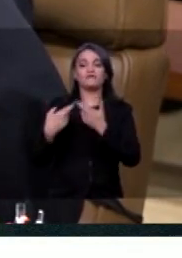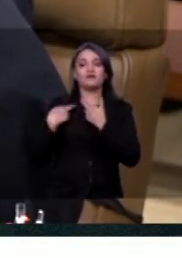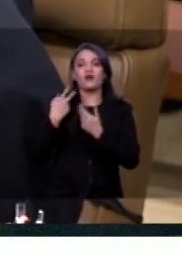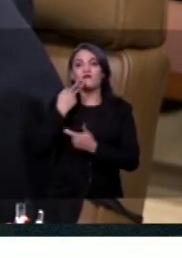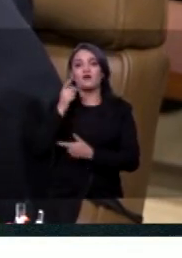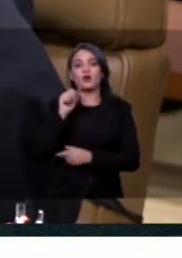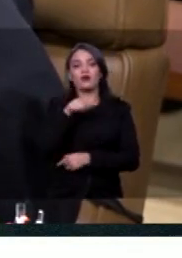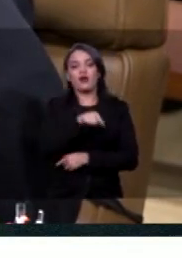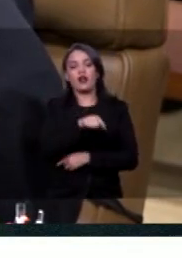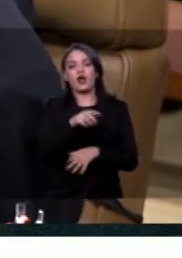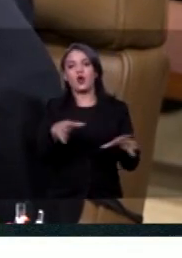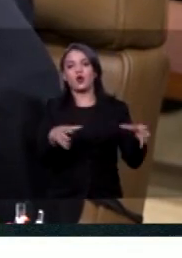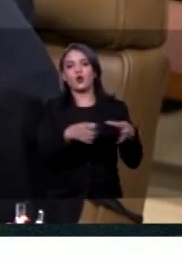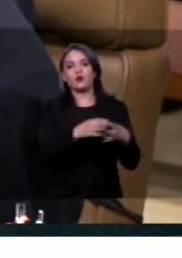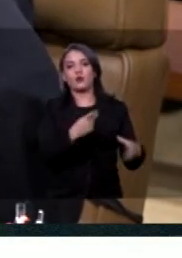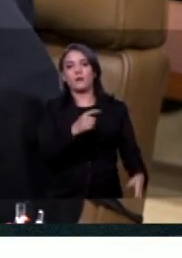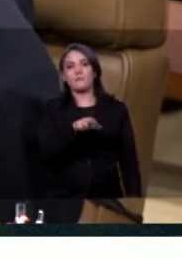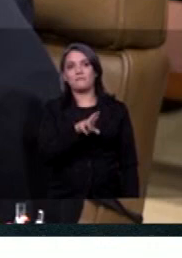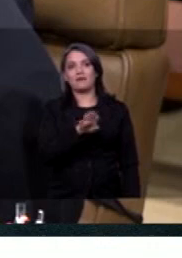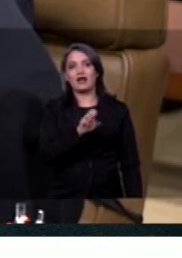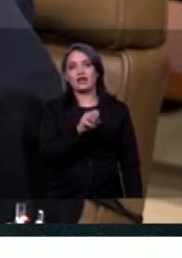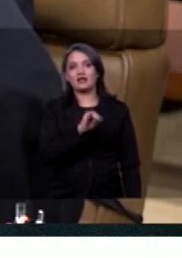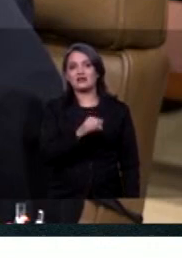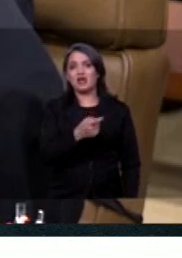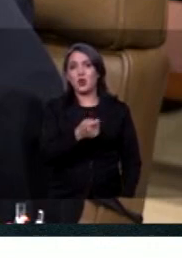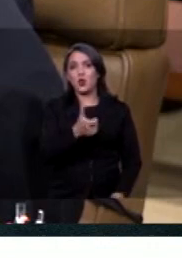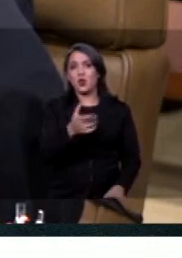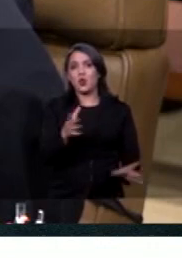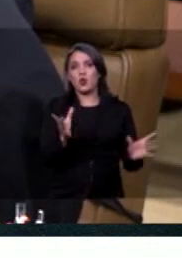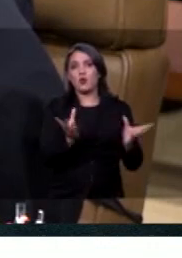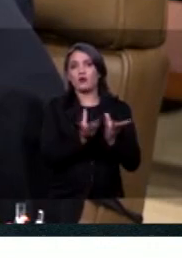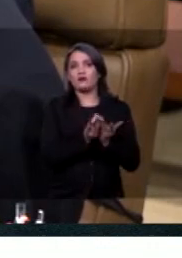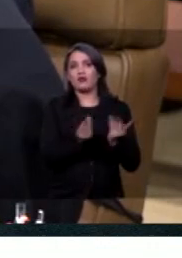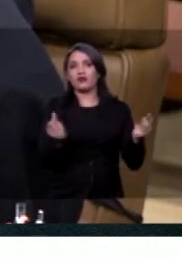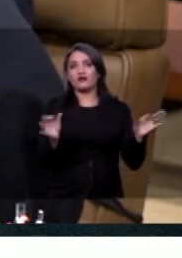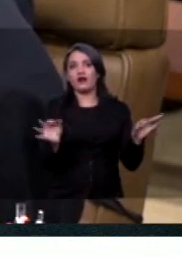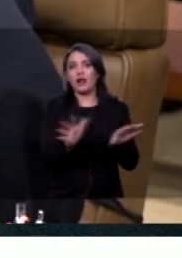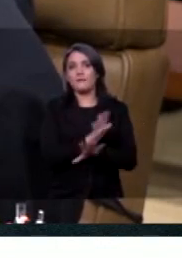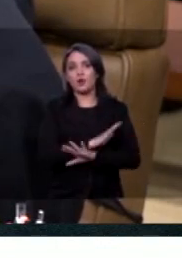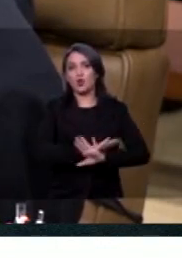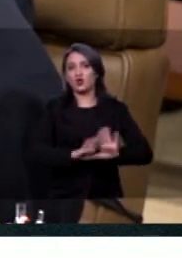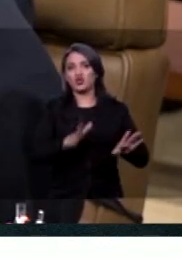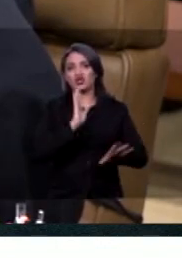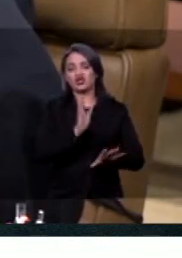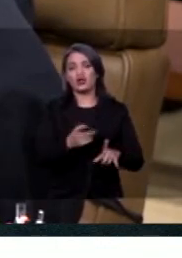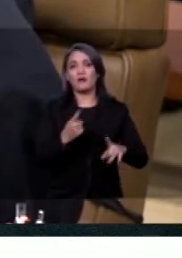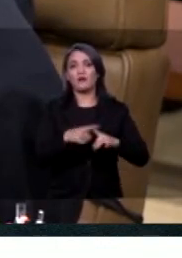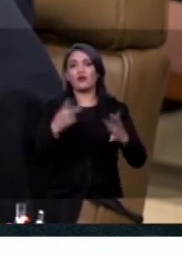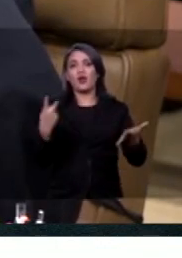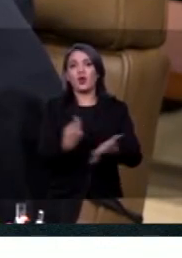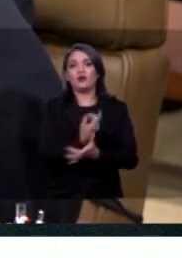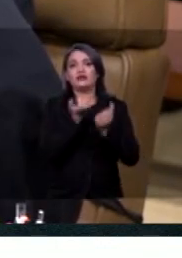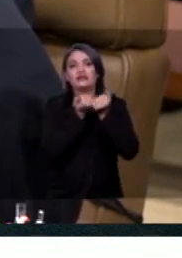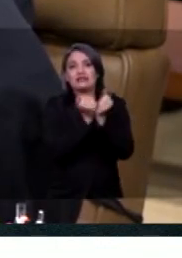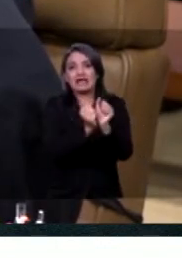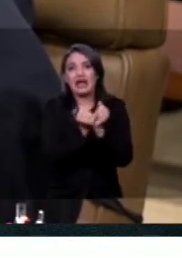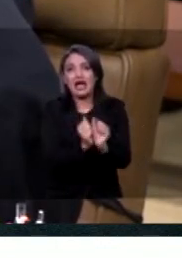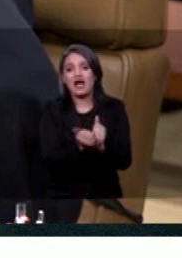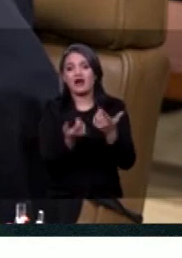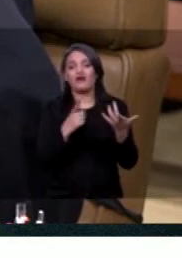julgamento exato isso, o parlamento já tem uma definição sobre o marco temporal, foi ao Supremo uma